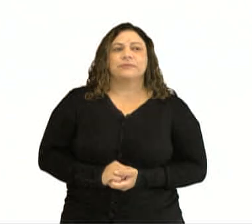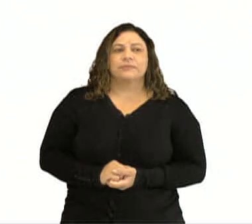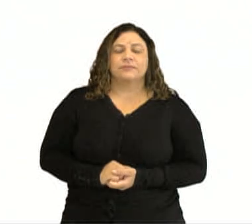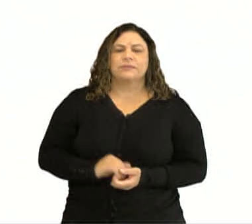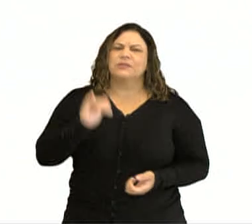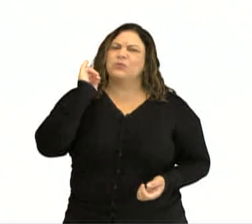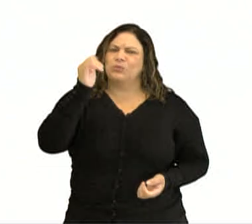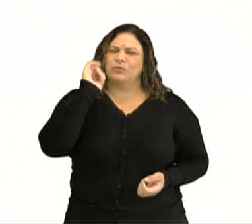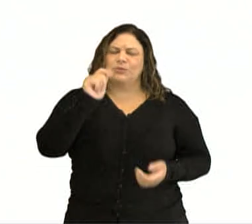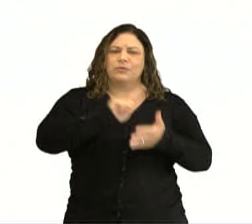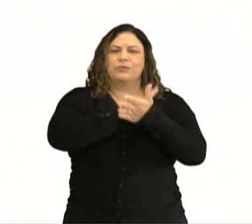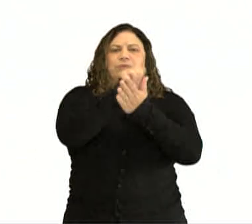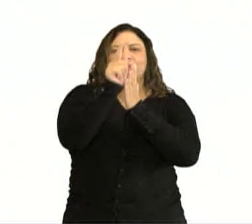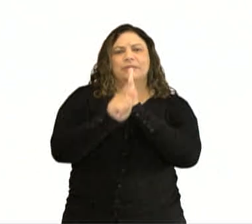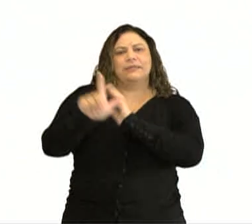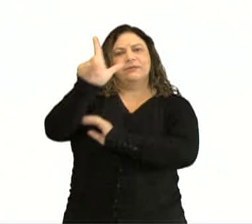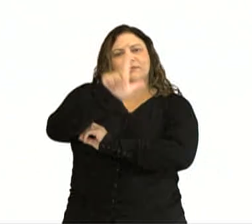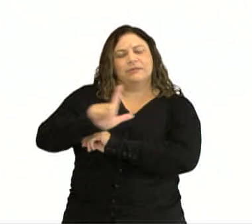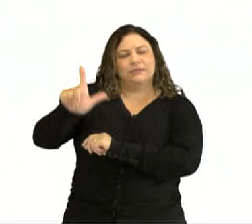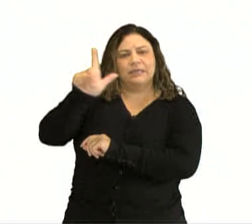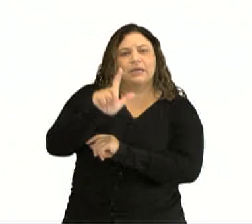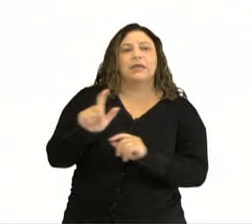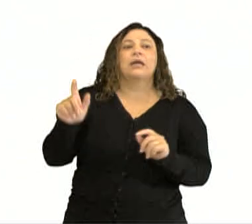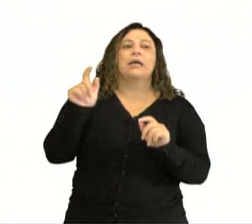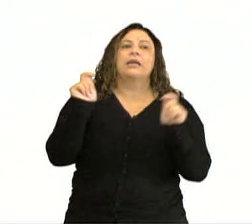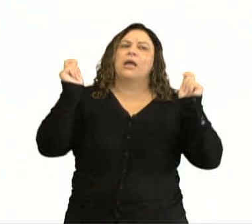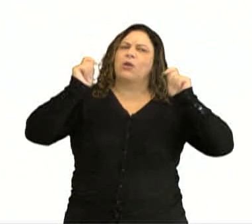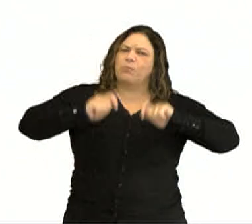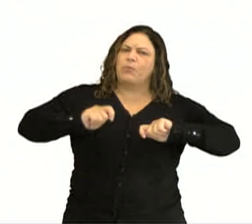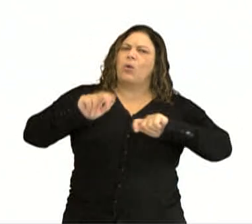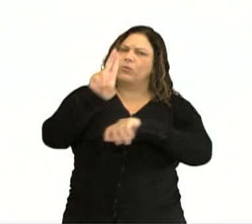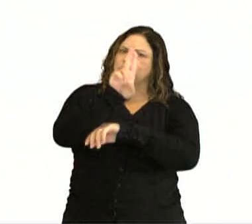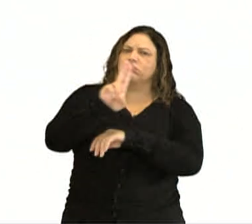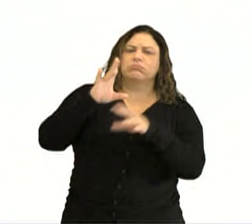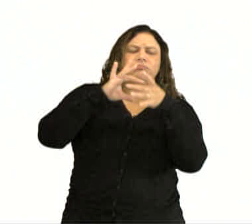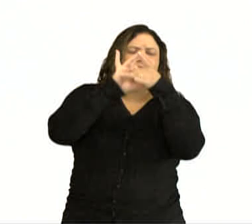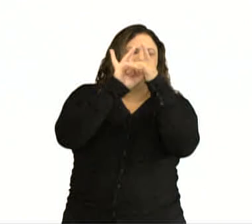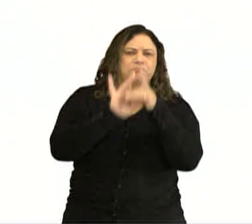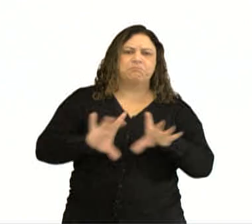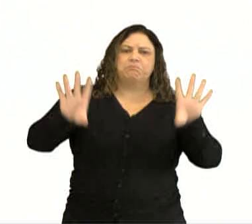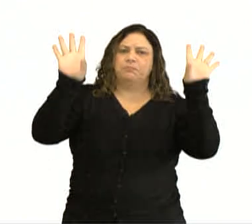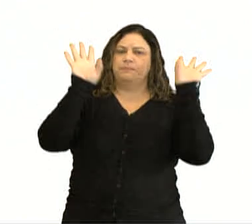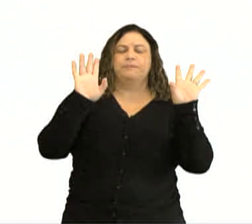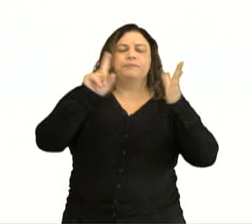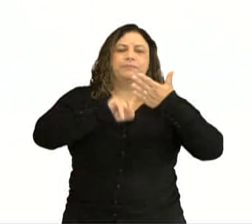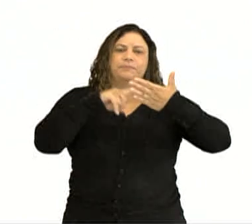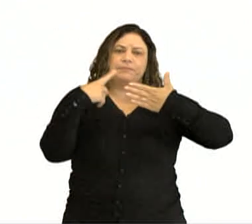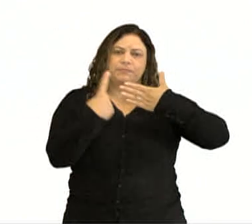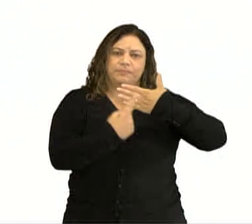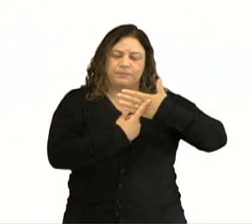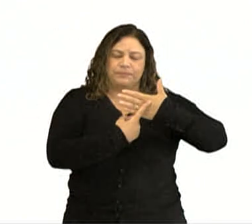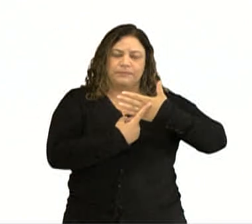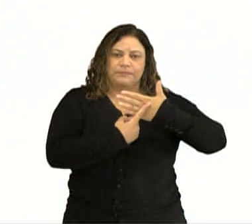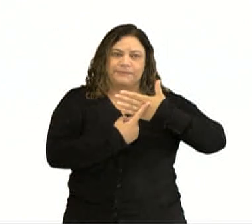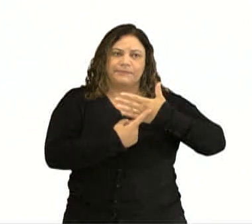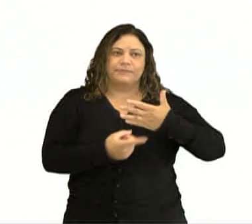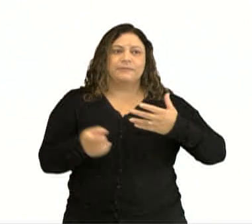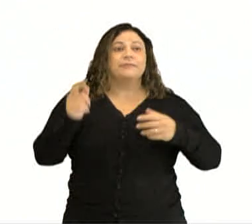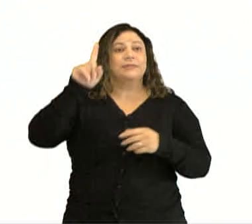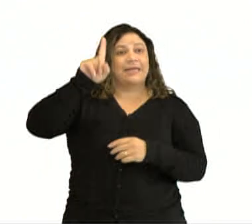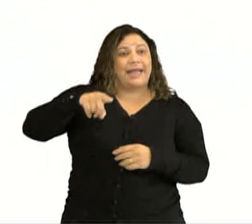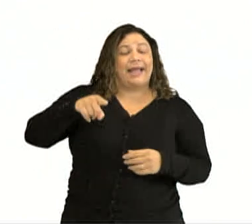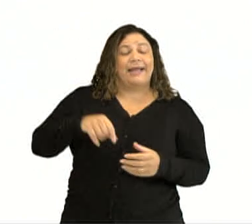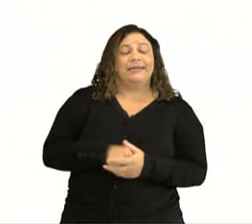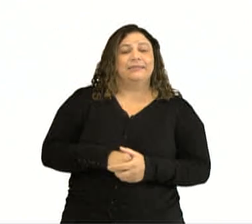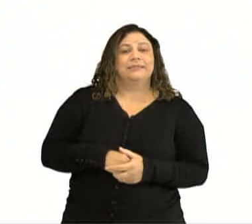conto é um gênero literário, portanto, pode-se utilizar-se de figuras de linguagem. Elas